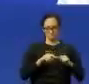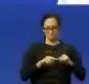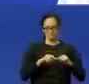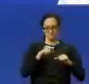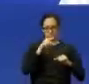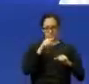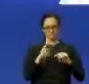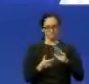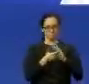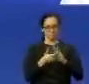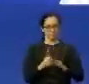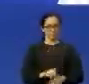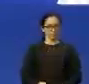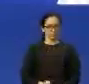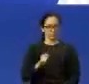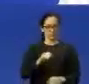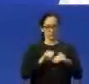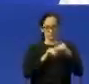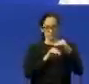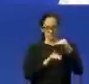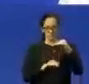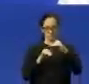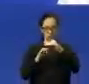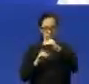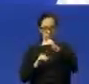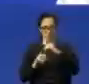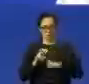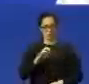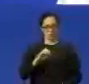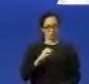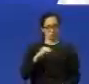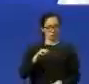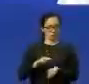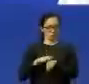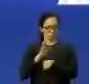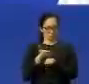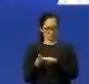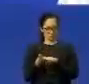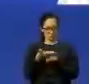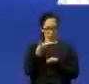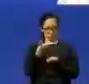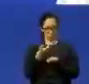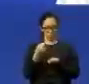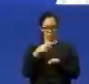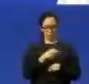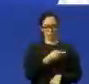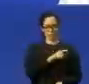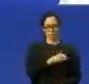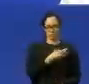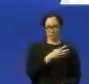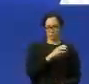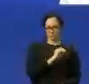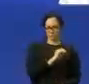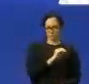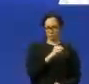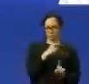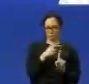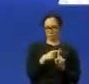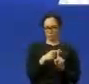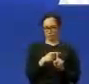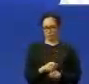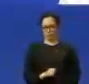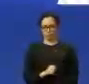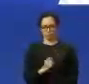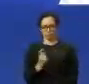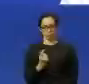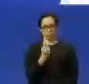carroceria. Aí você tem os canos empilhados, e depois mais 50 centímetros acima. Então, você vai ter que somar 1,30 m, depois, a altura dos